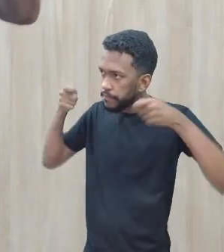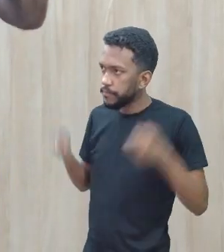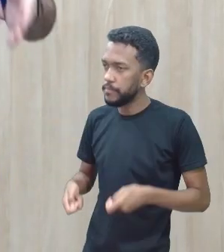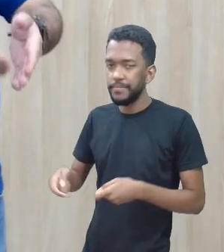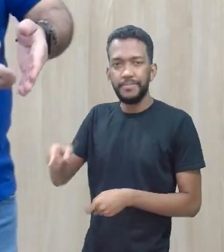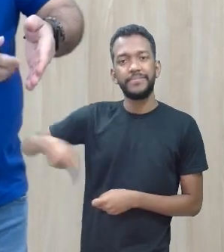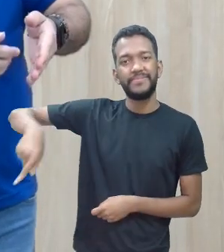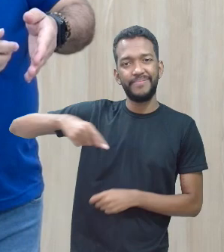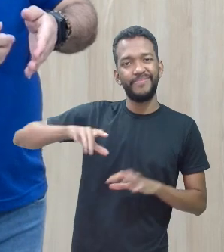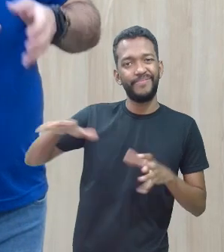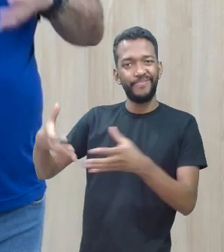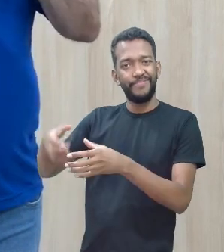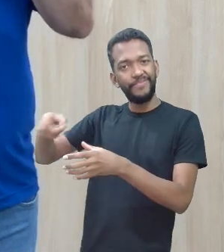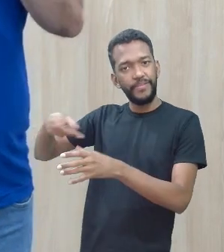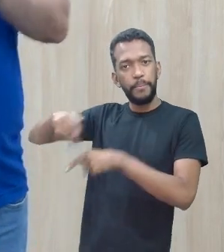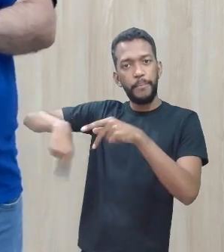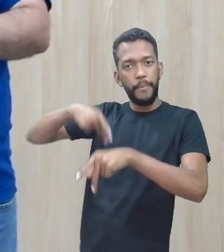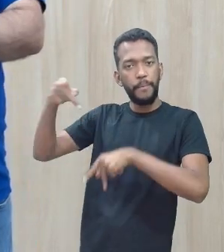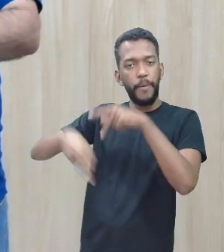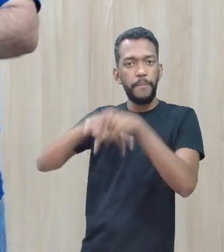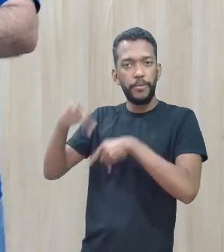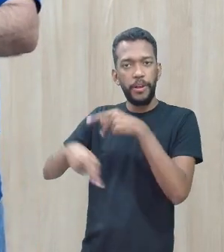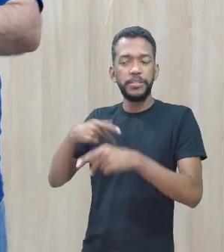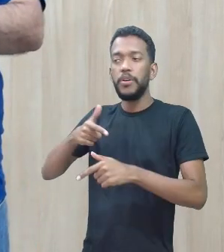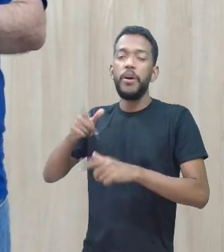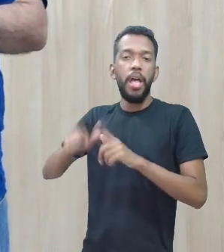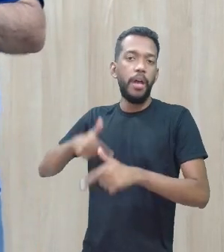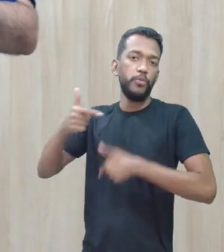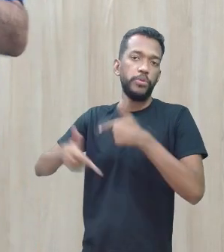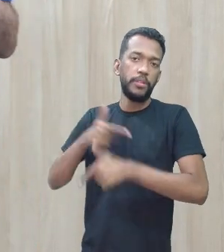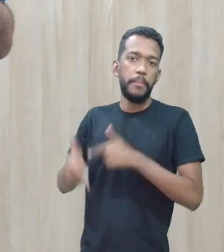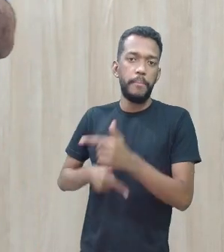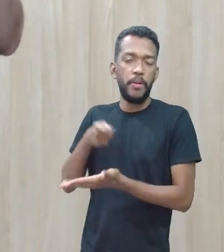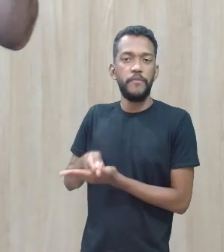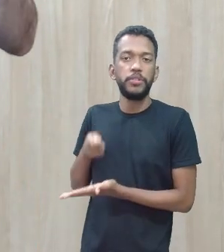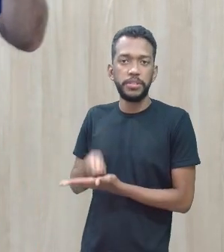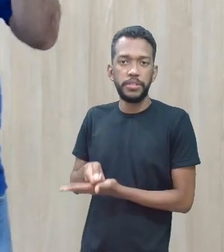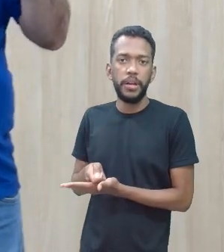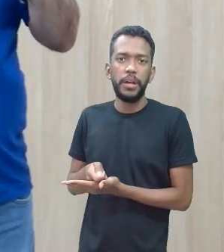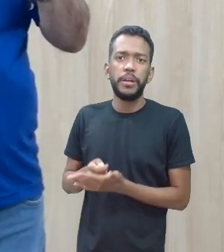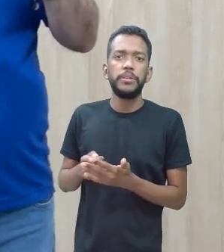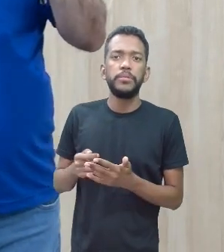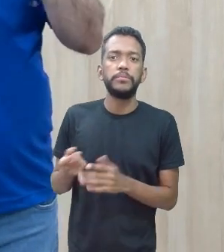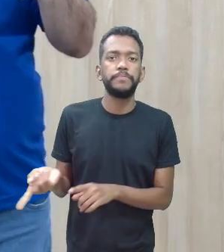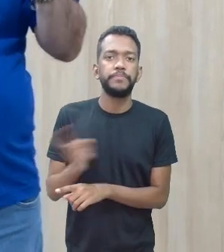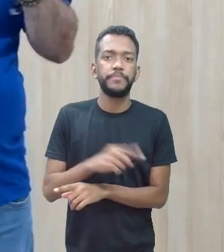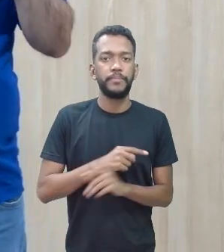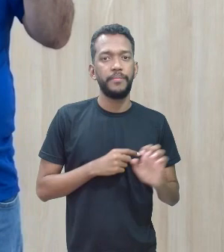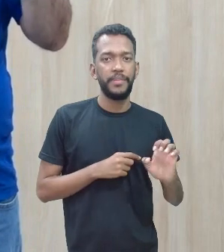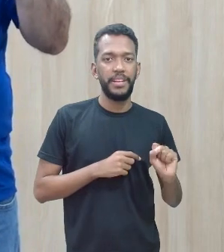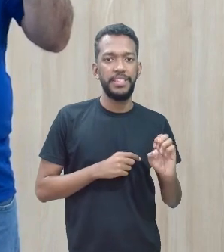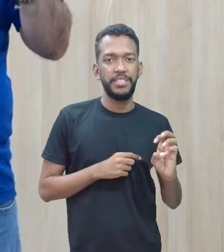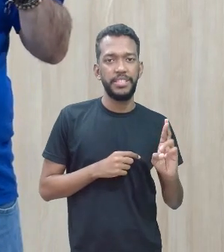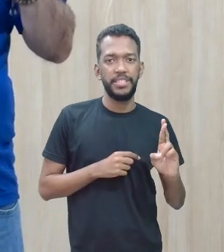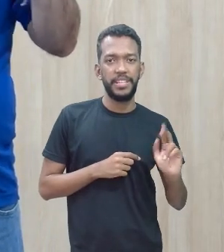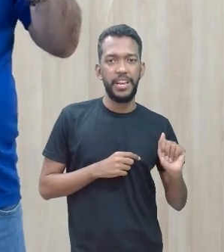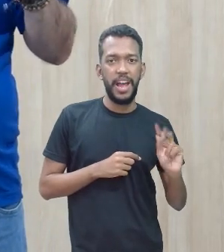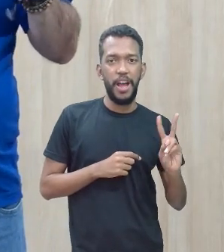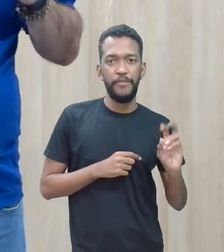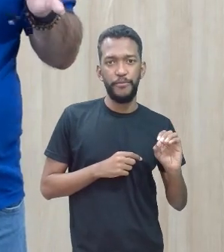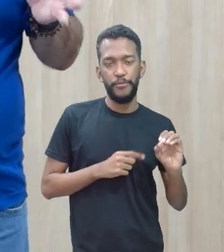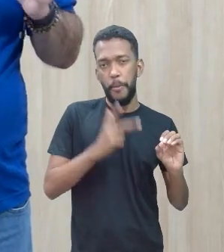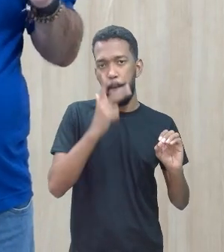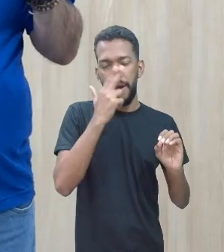para aquela população o trabalho forçado. Diferente do escravo, que se a gente for um pouco